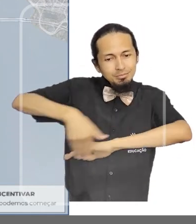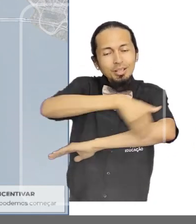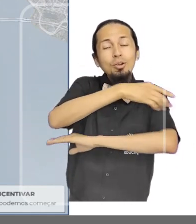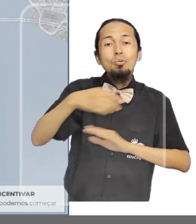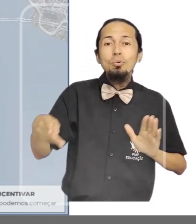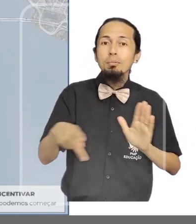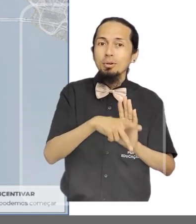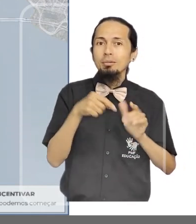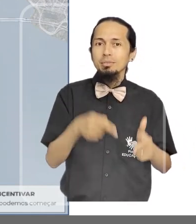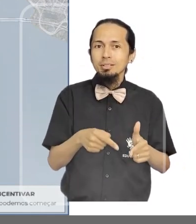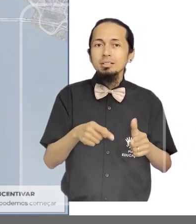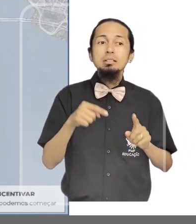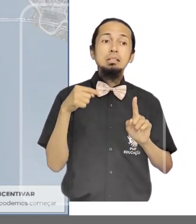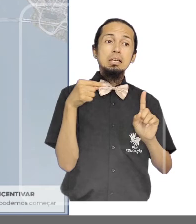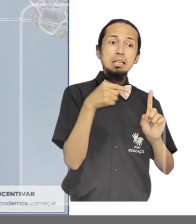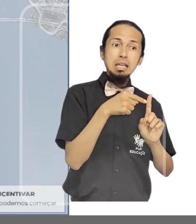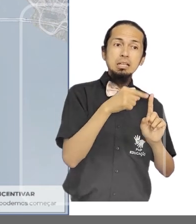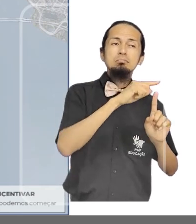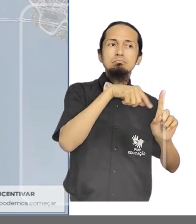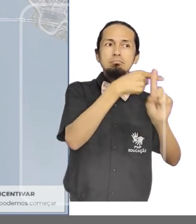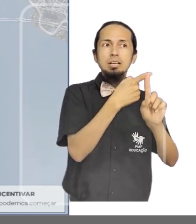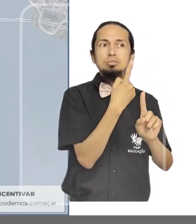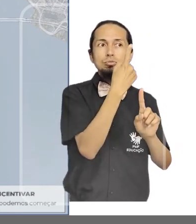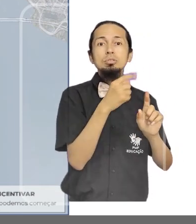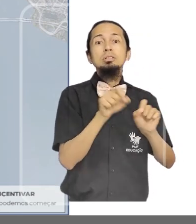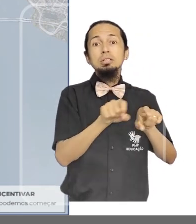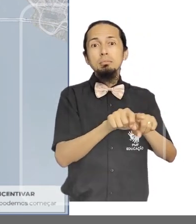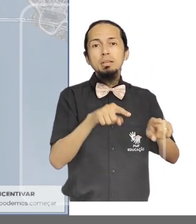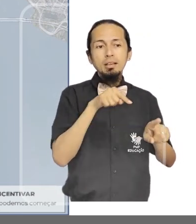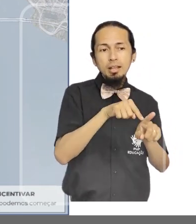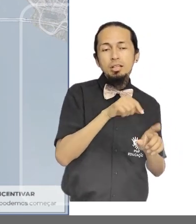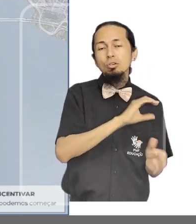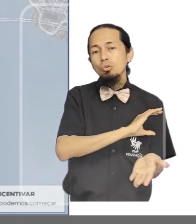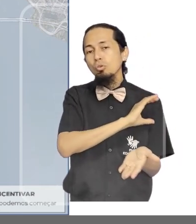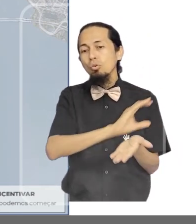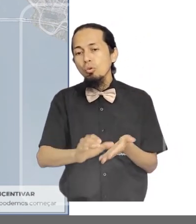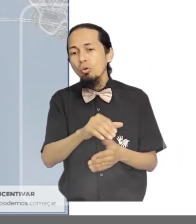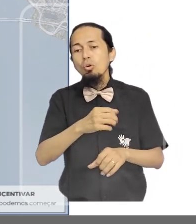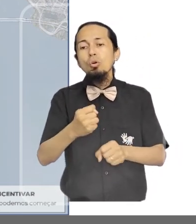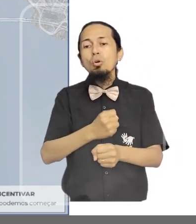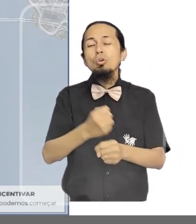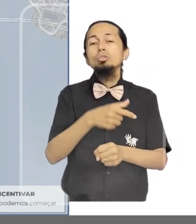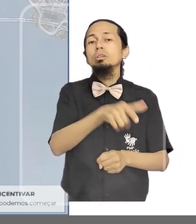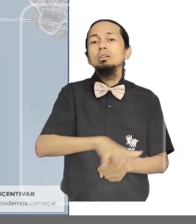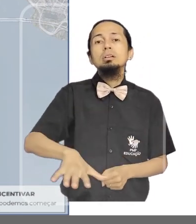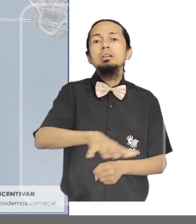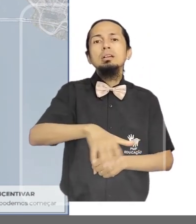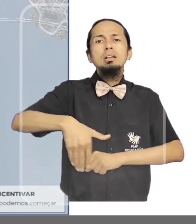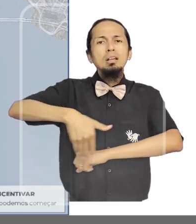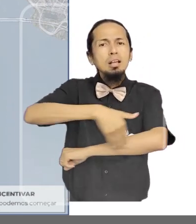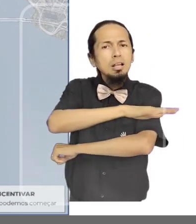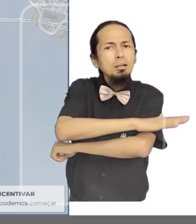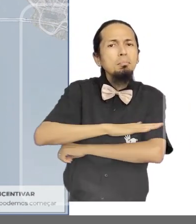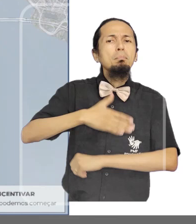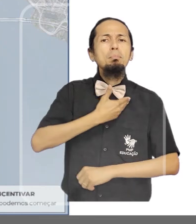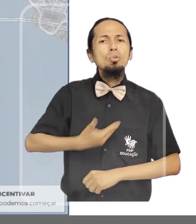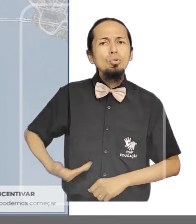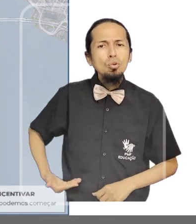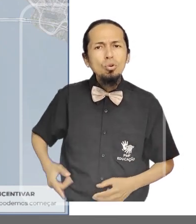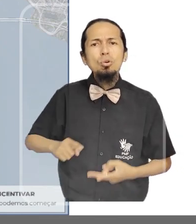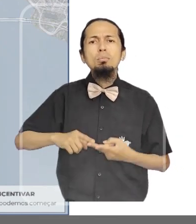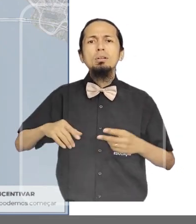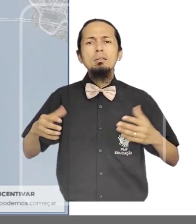da rua. Em troca, ele fornece a implantação de, por exemplo, um espaço público, melhorias